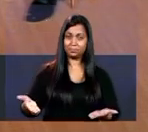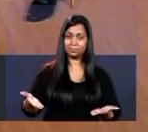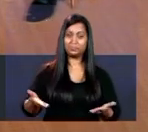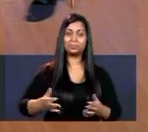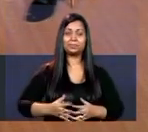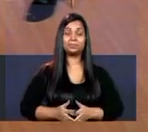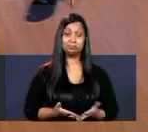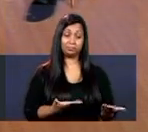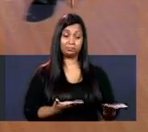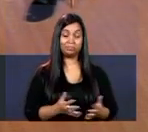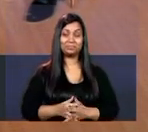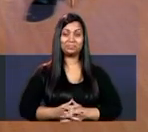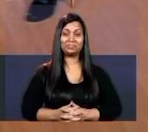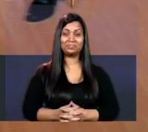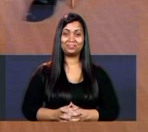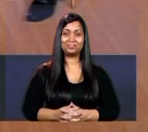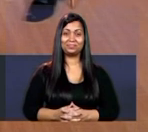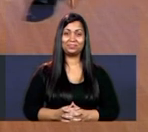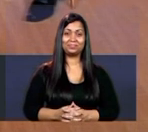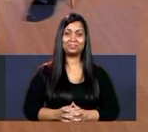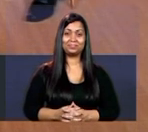que é o